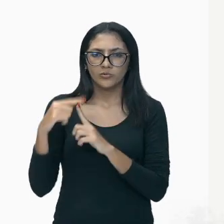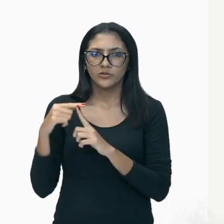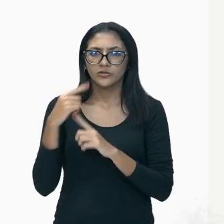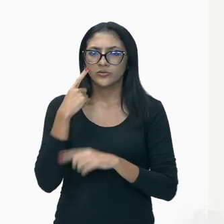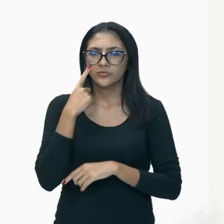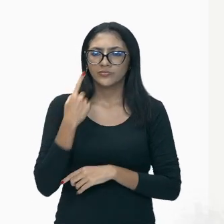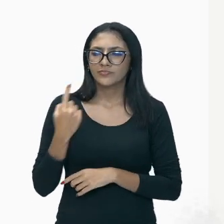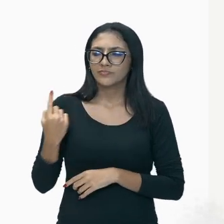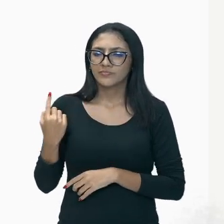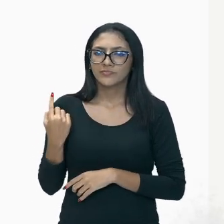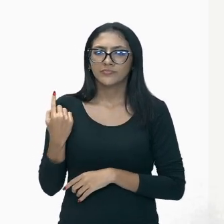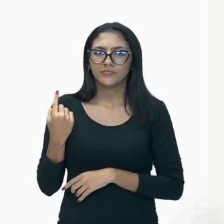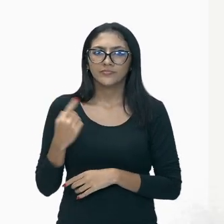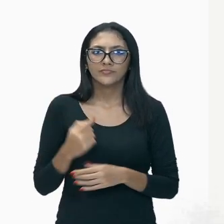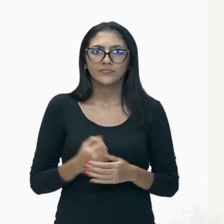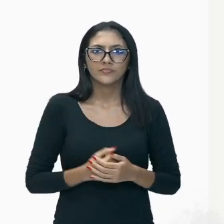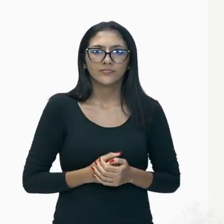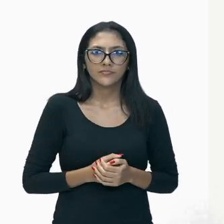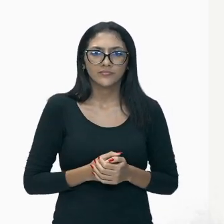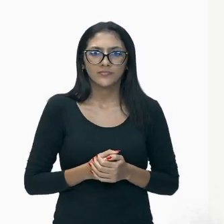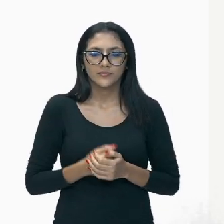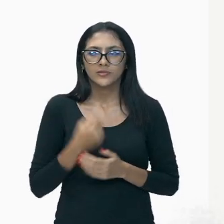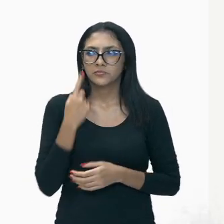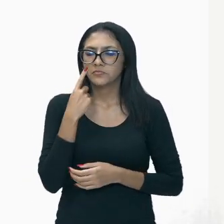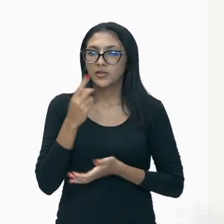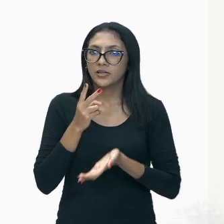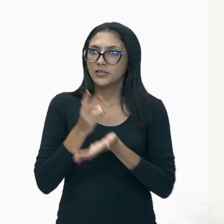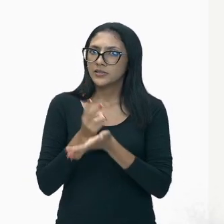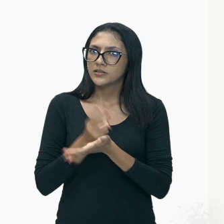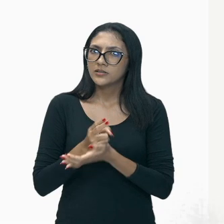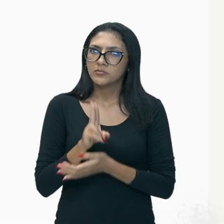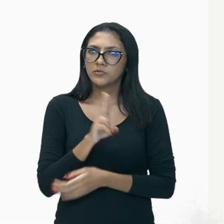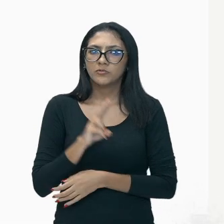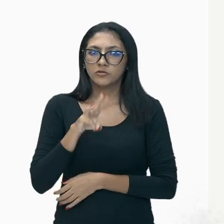a unidade, seu watt,